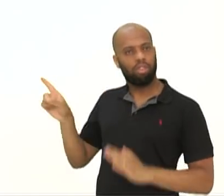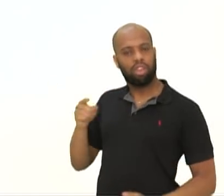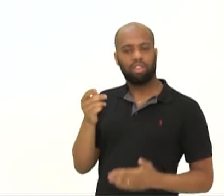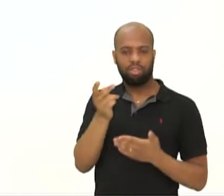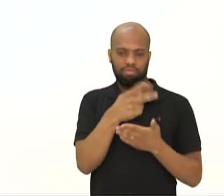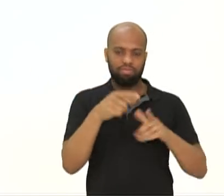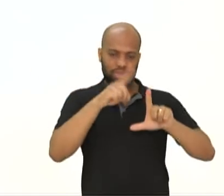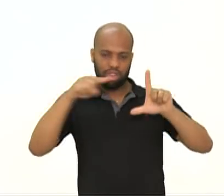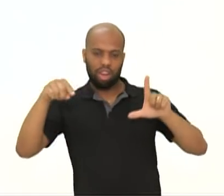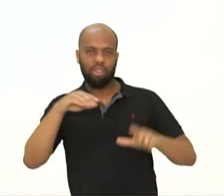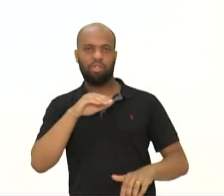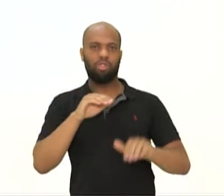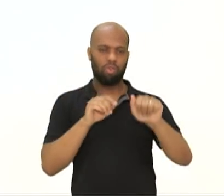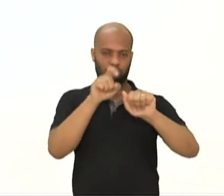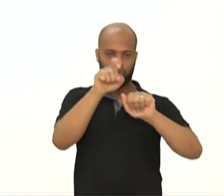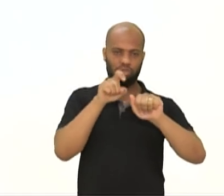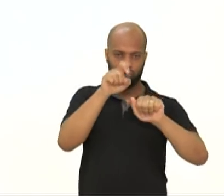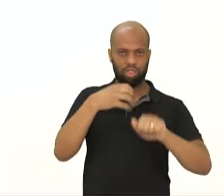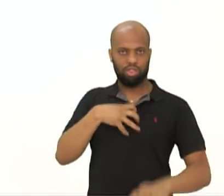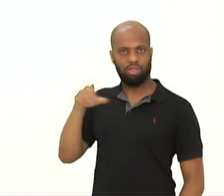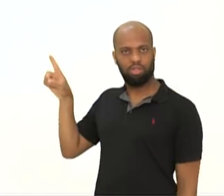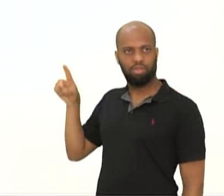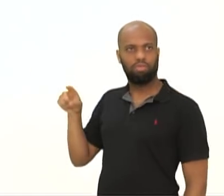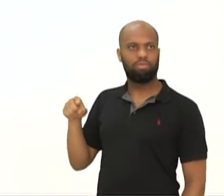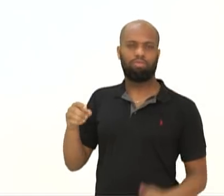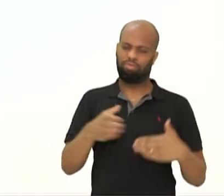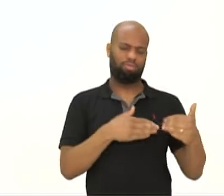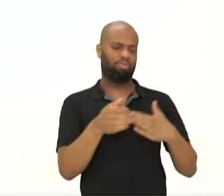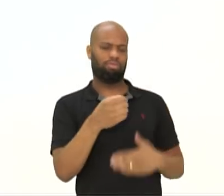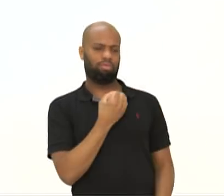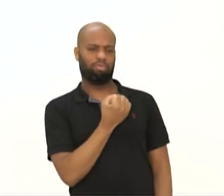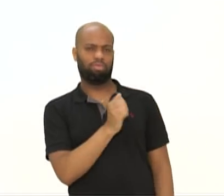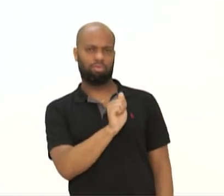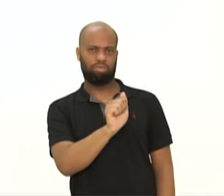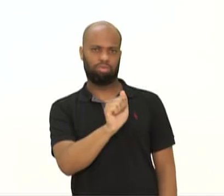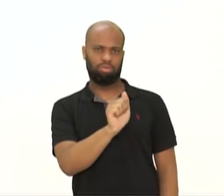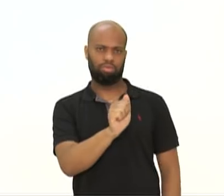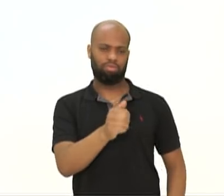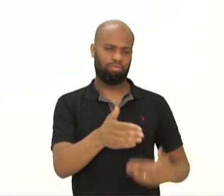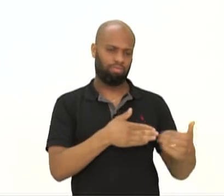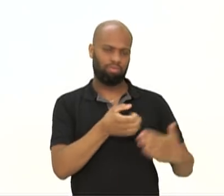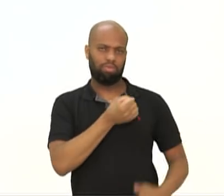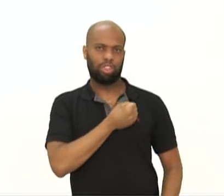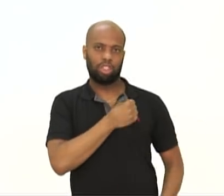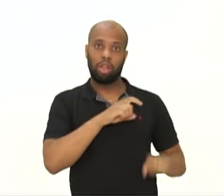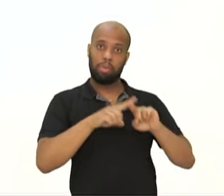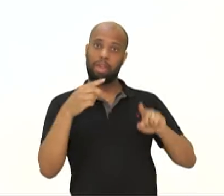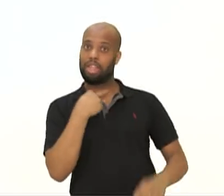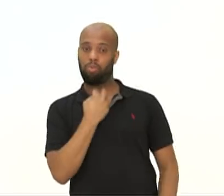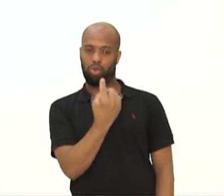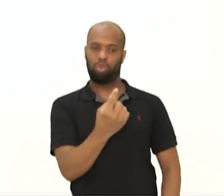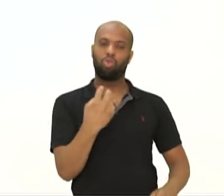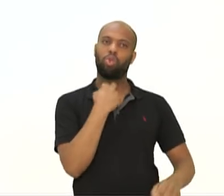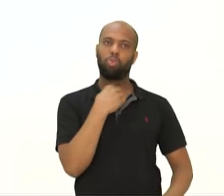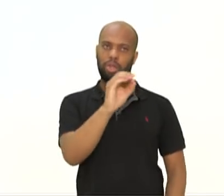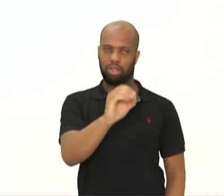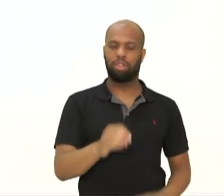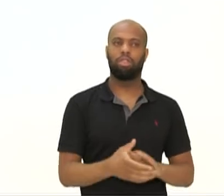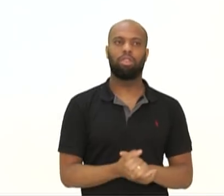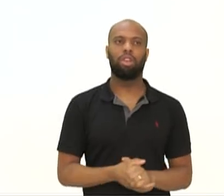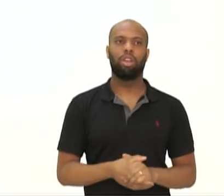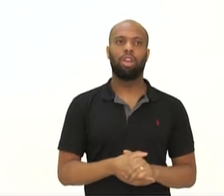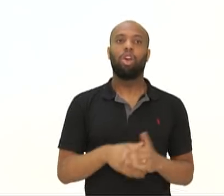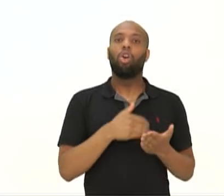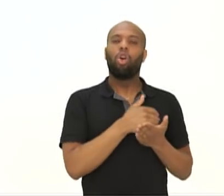a elevado a x, com esse valor de a, inclusive, genérico. Olha só, ela é crescente. Você vem de um domínio de menos